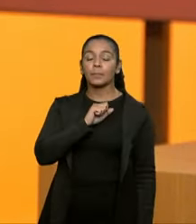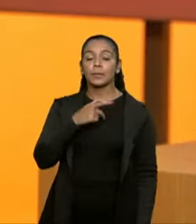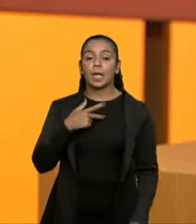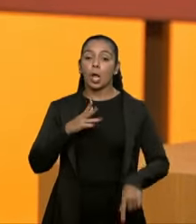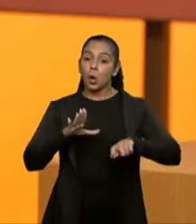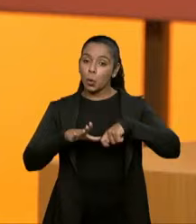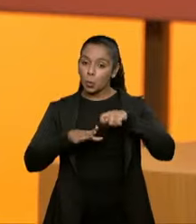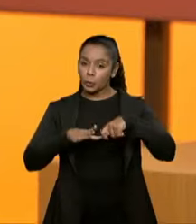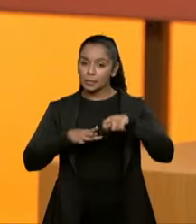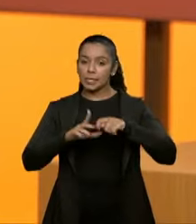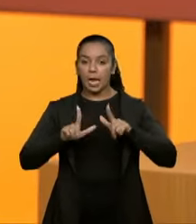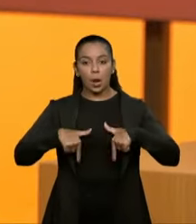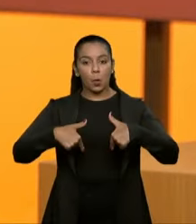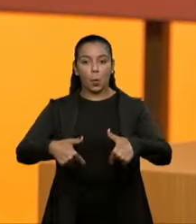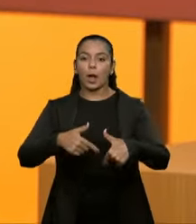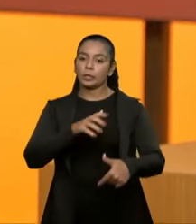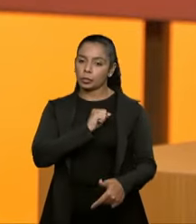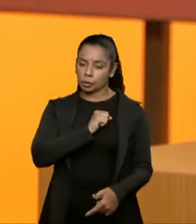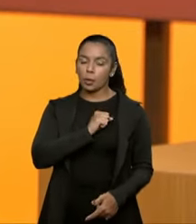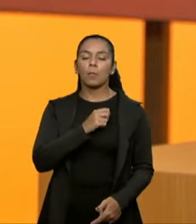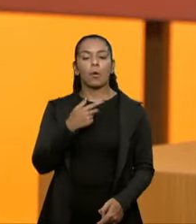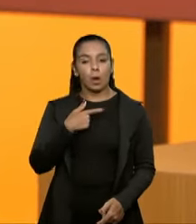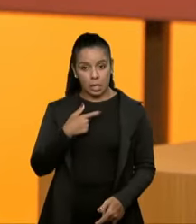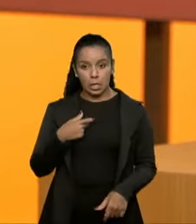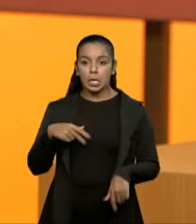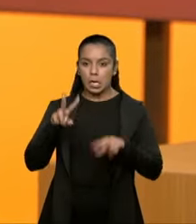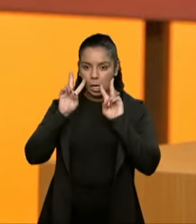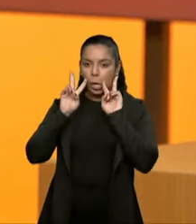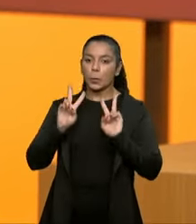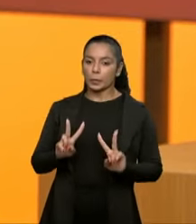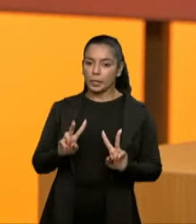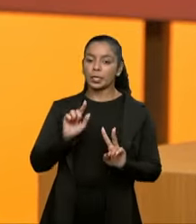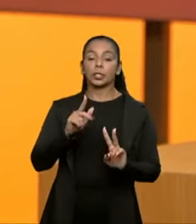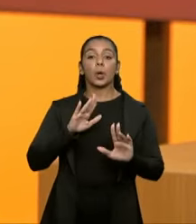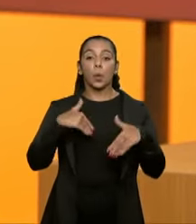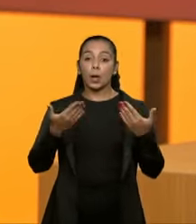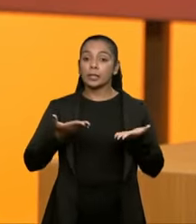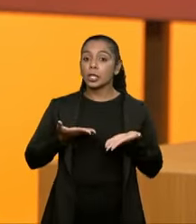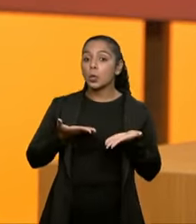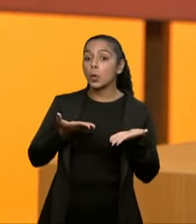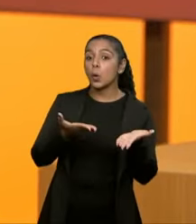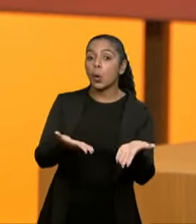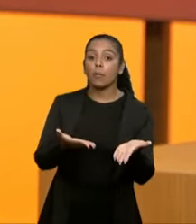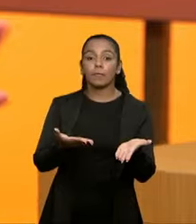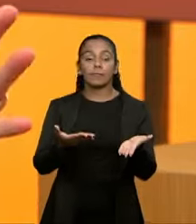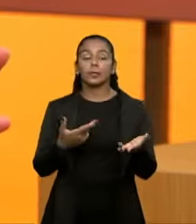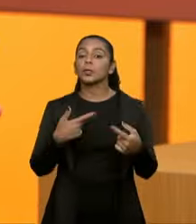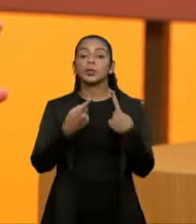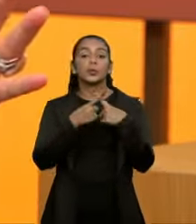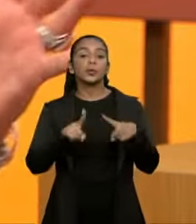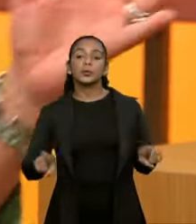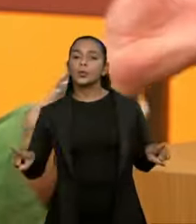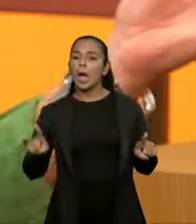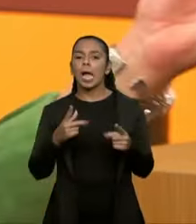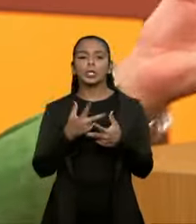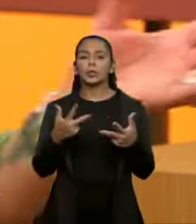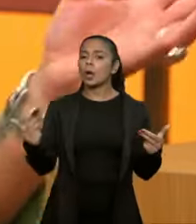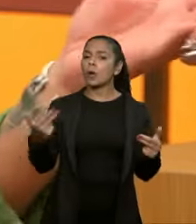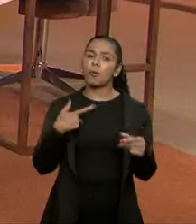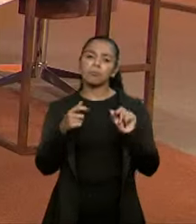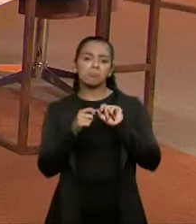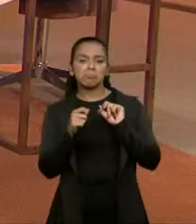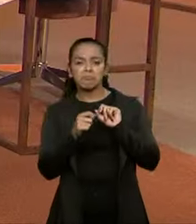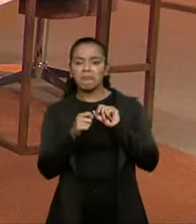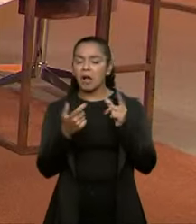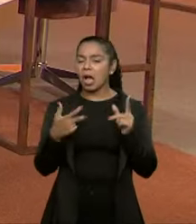de amor. E eu sou testemunha, Pâmela. É uma manifestação de amor. Você vai assim, na casa do André, amor, quando ele te convida assim, pra qualquer coisa, você acha, churrasco, que é uma coisa que todo mundo meio que faz,